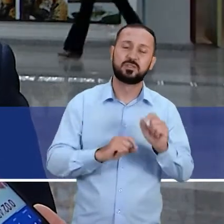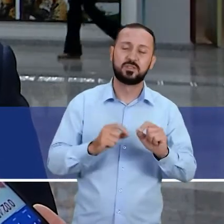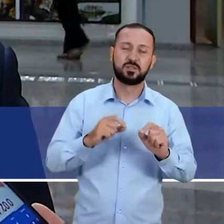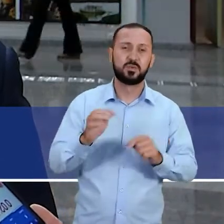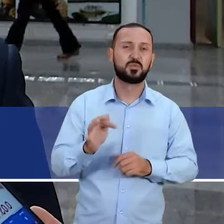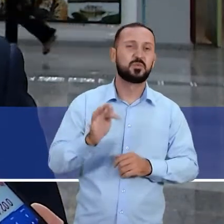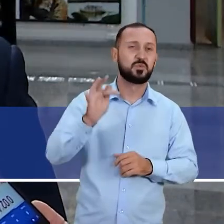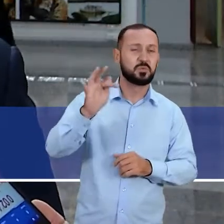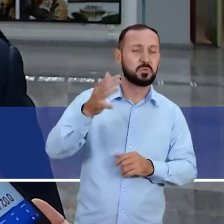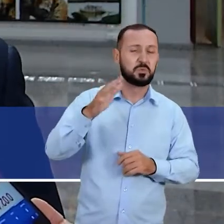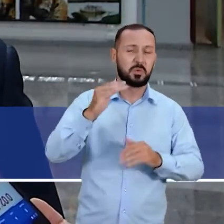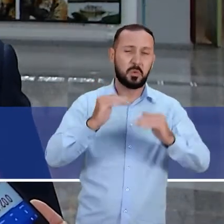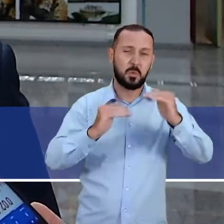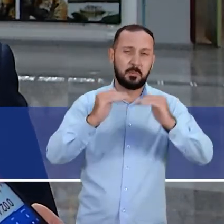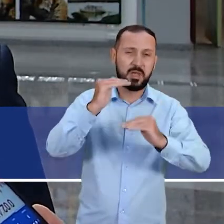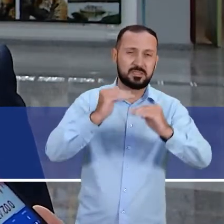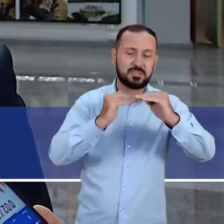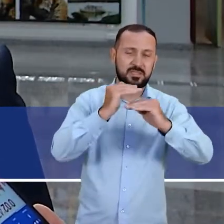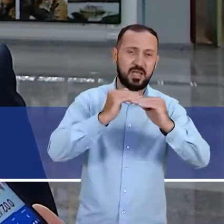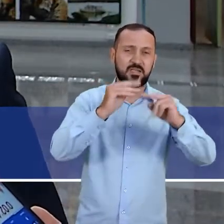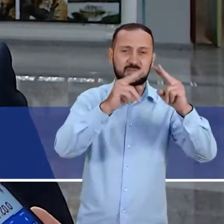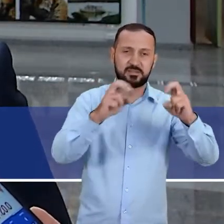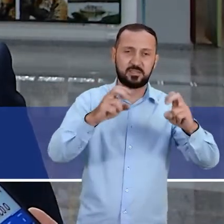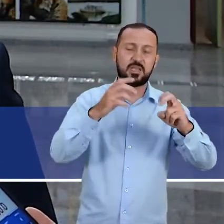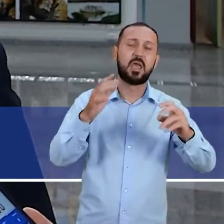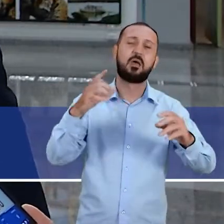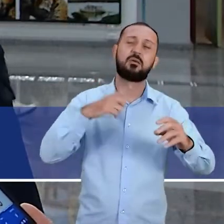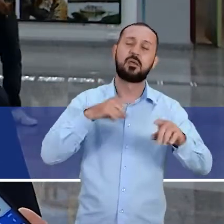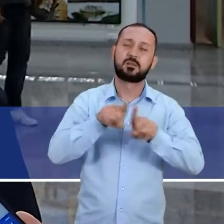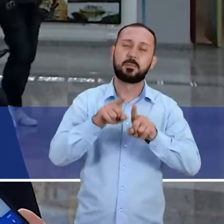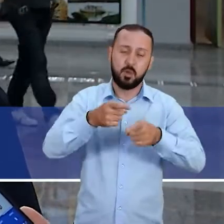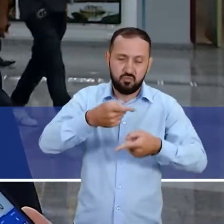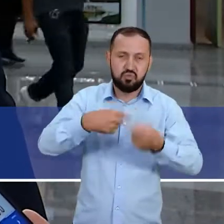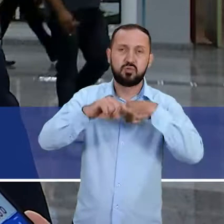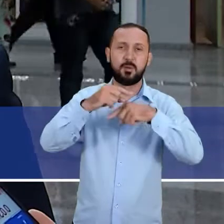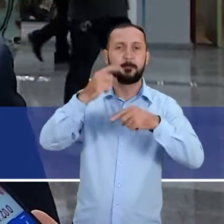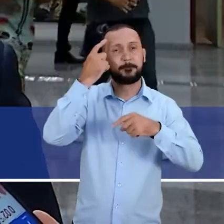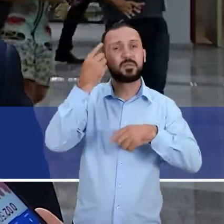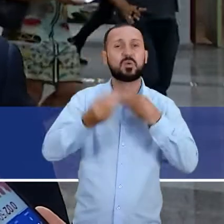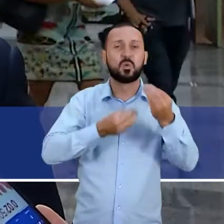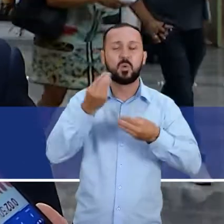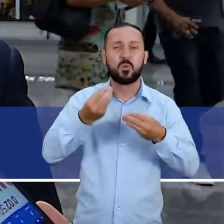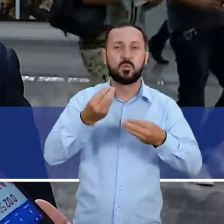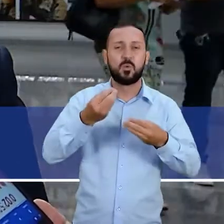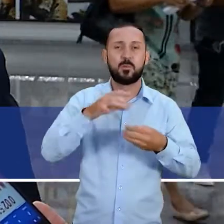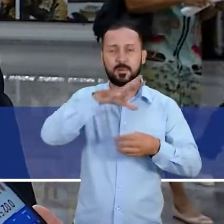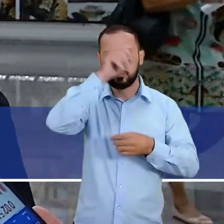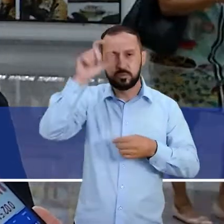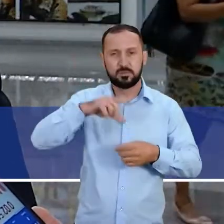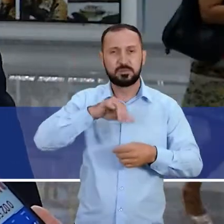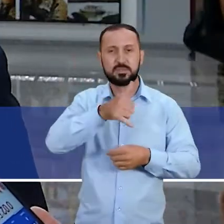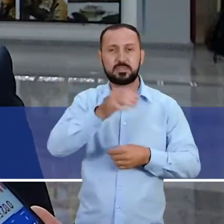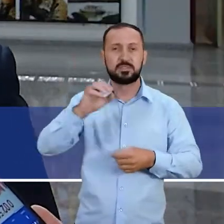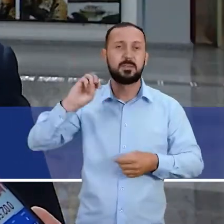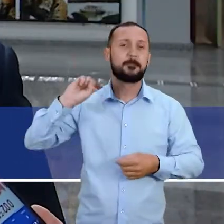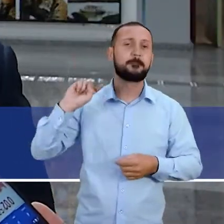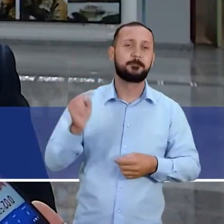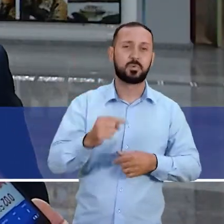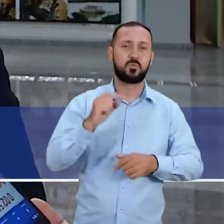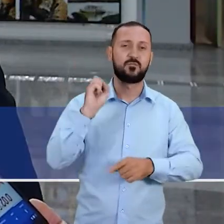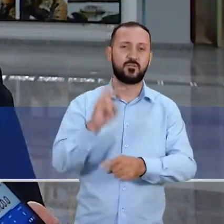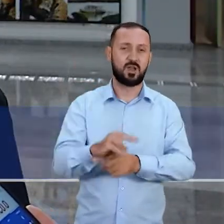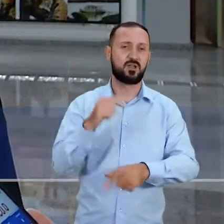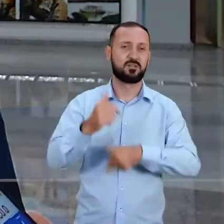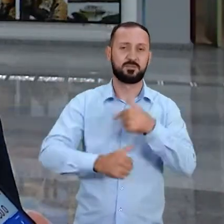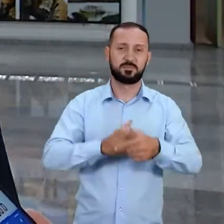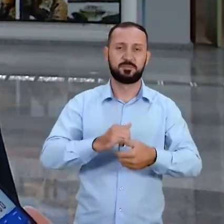temos condições de chegar a Santa Catarina e ultrapassar Santa Catarina. Imagine Mato Grosso do Sul com mais 100